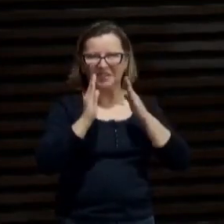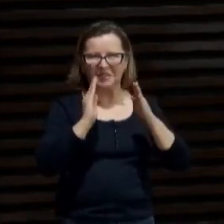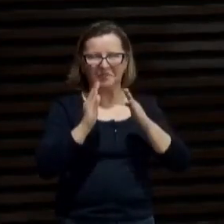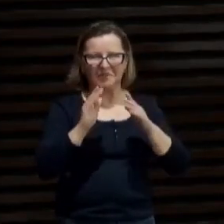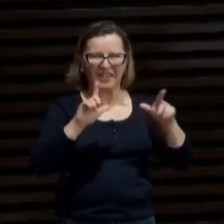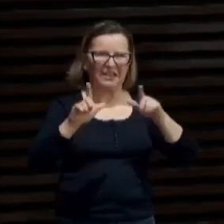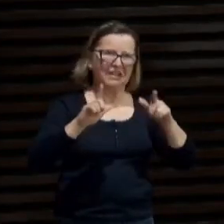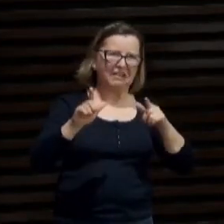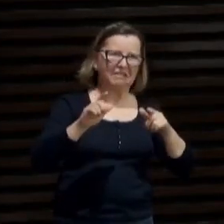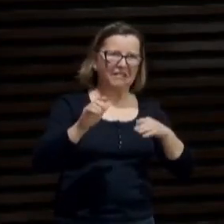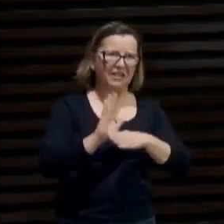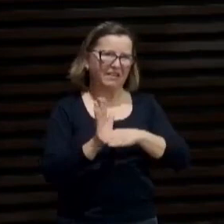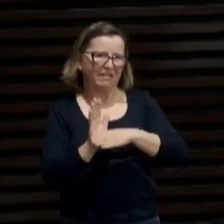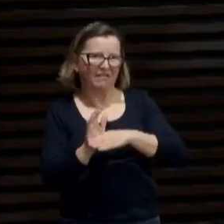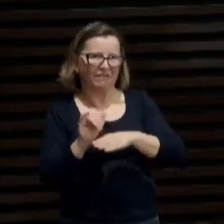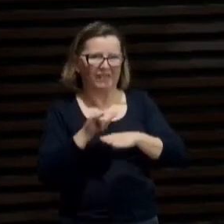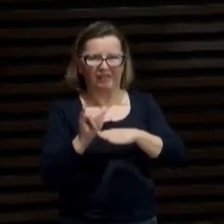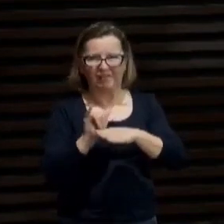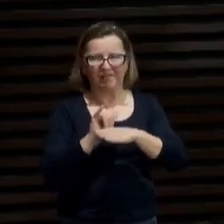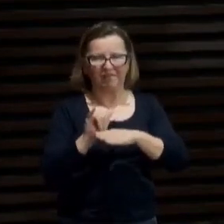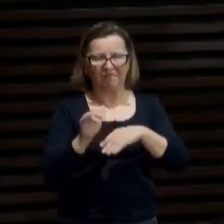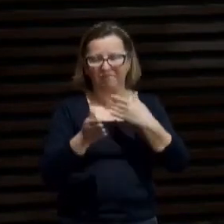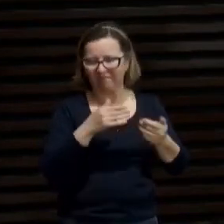quer que seja, do YouTube.